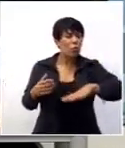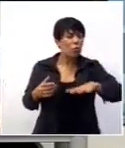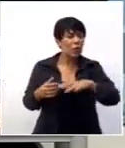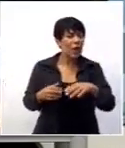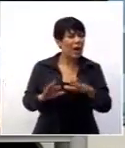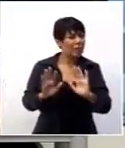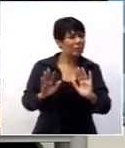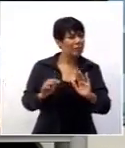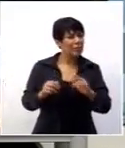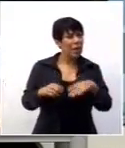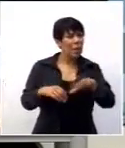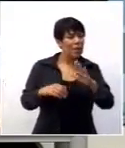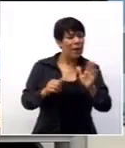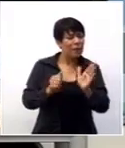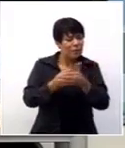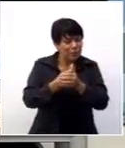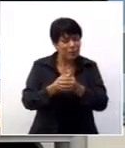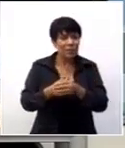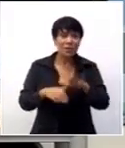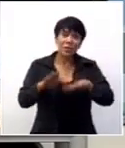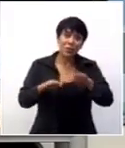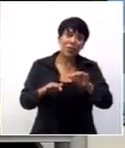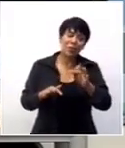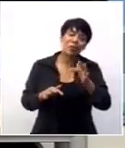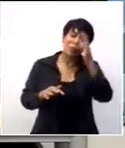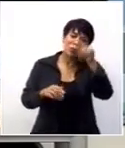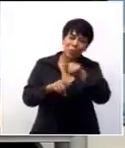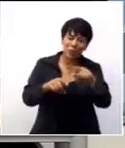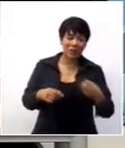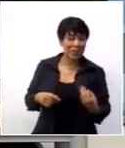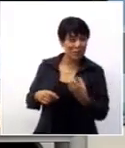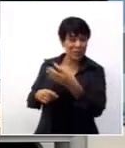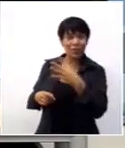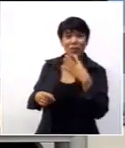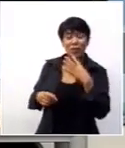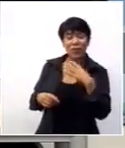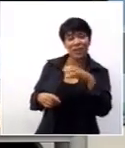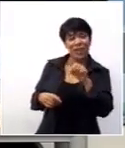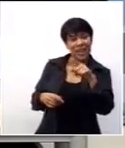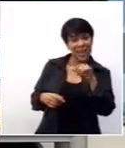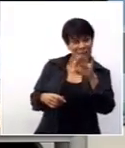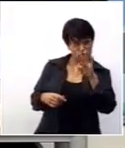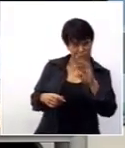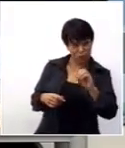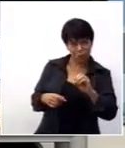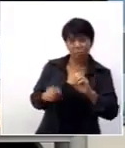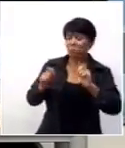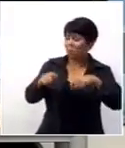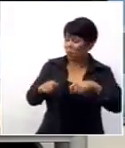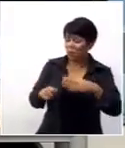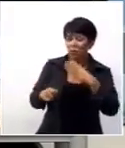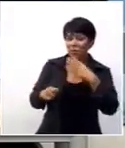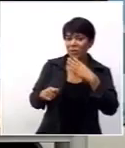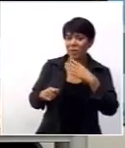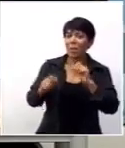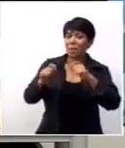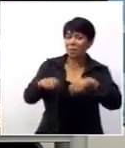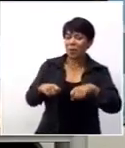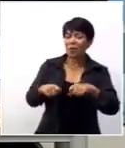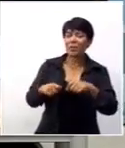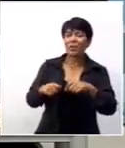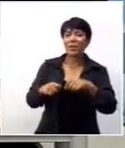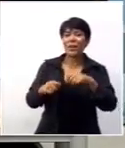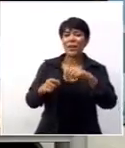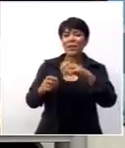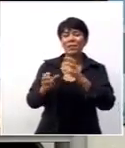dica aí, quem sabe um dia quando vocês estiverem de férias lá no Egito, vocês podem fazer um passeio, que vocês saem ali de Cairo de madrugada, de balão, e vão chegar lá no